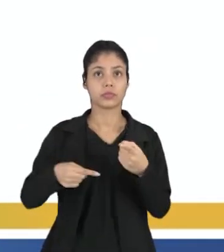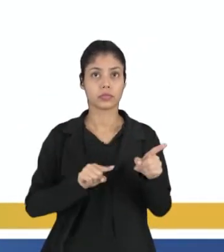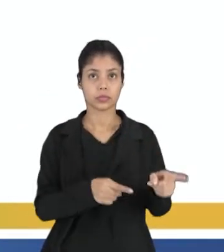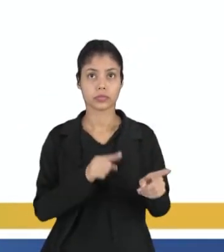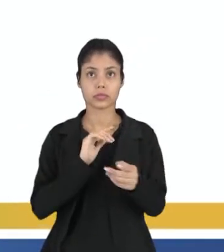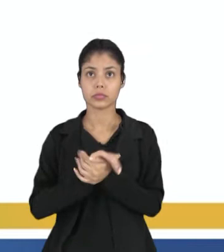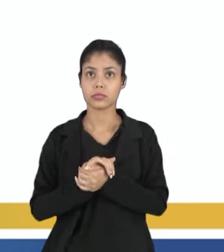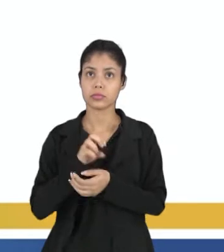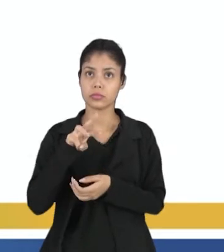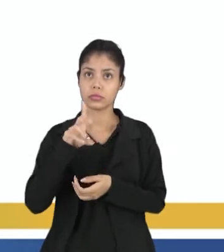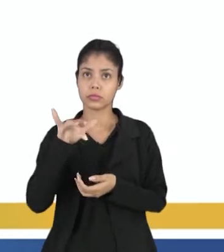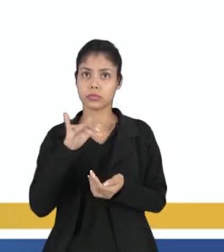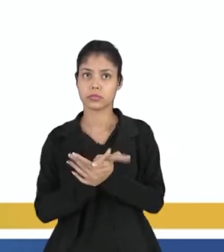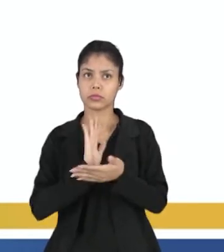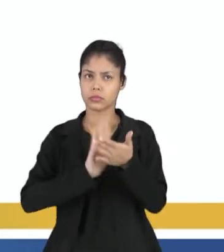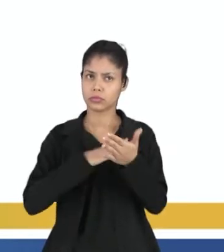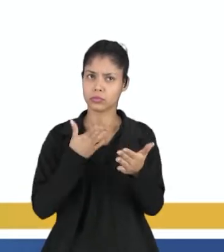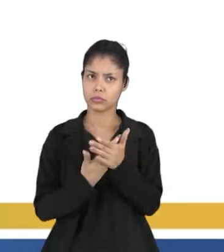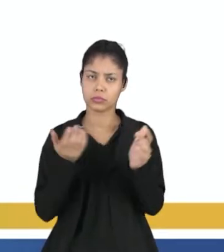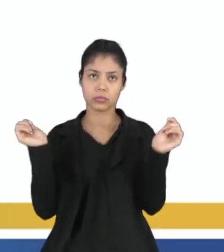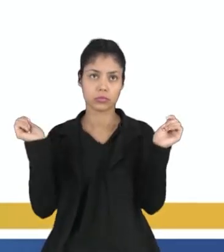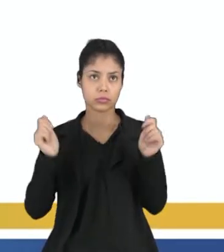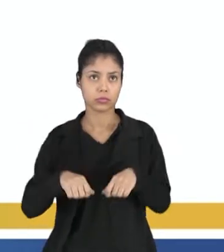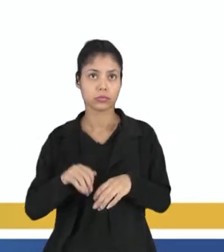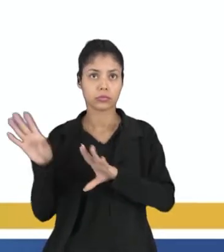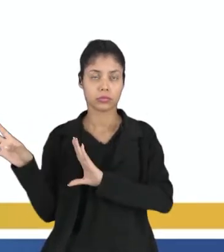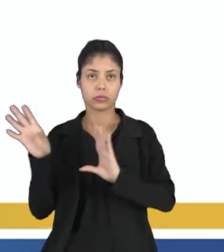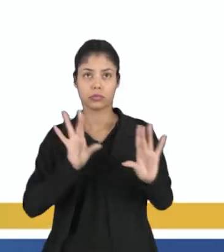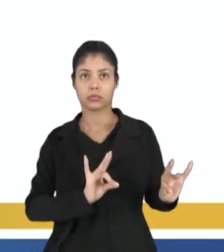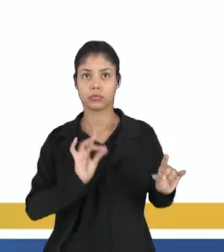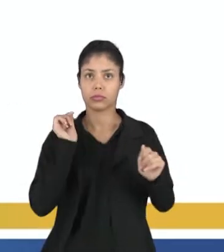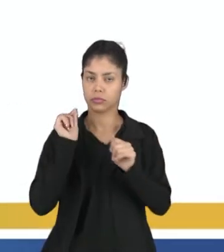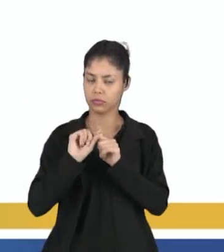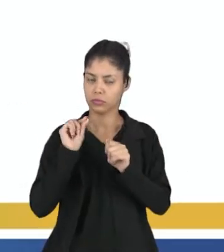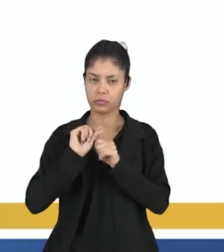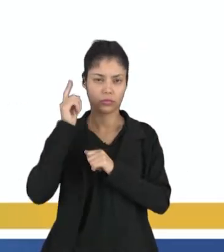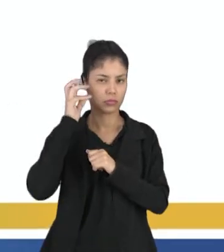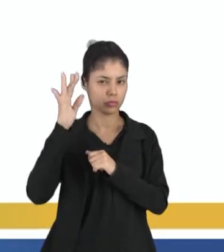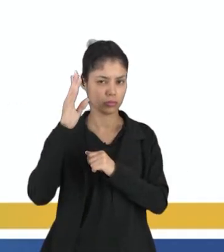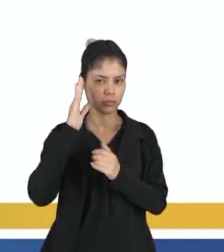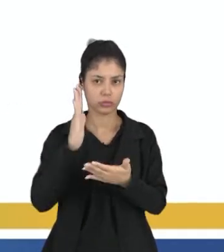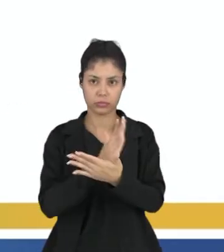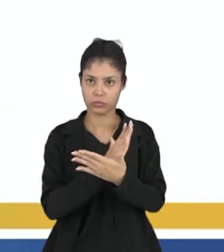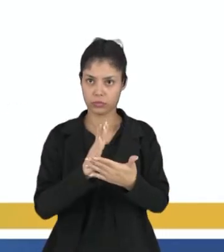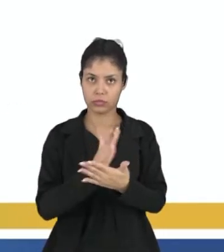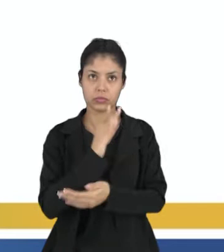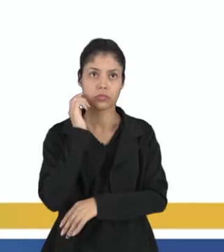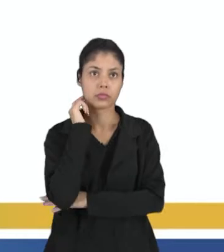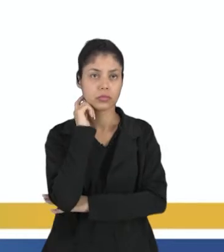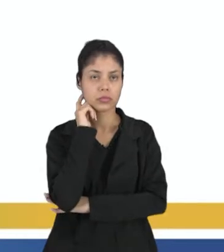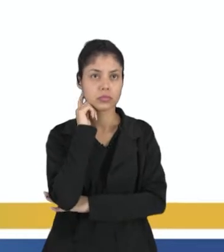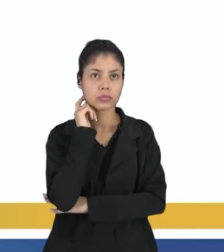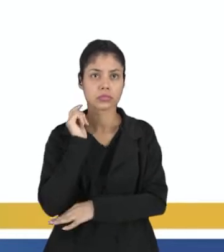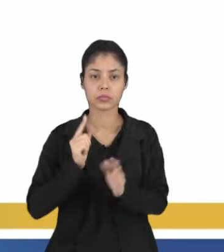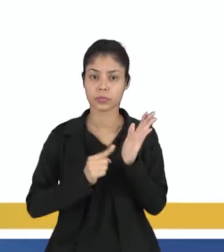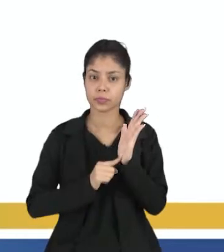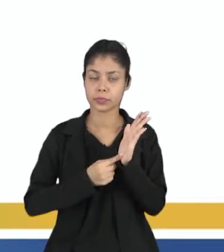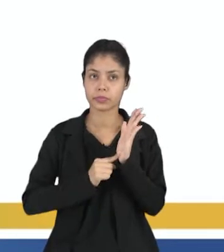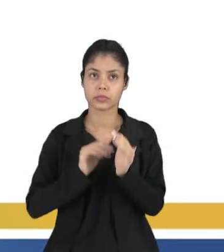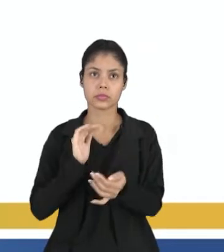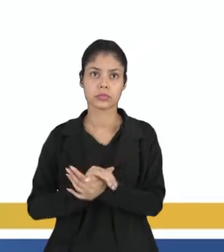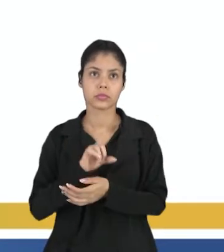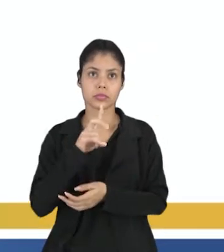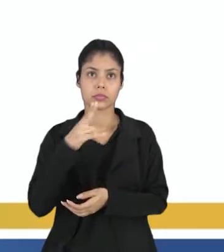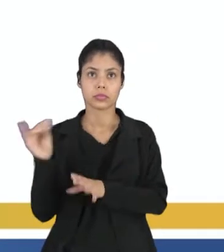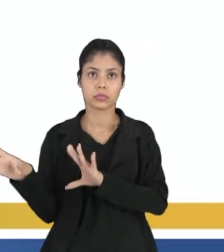social. Convoca múltiplas interpretações possíveis e nos leva a fazer algumas reflexões. O luxo